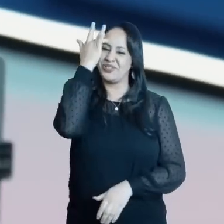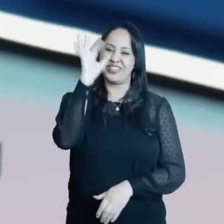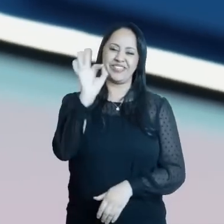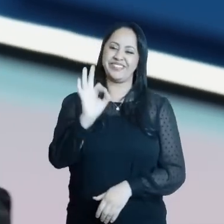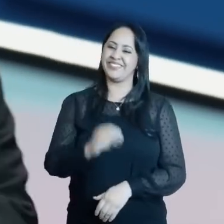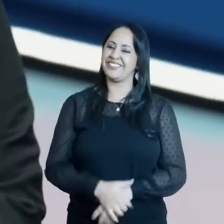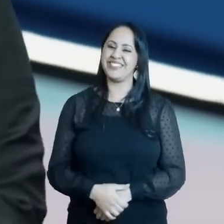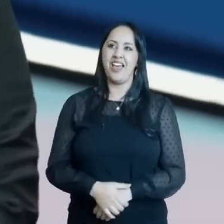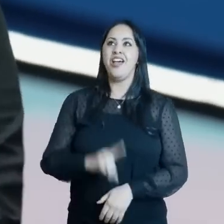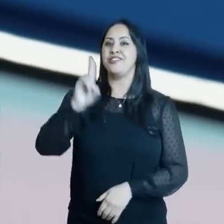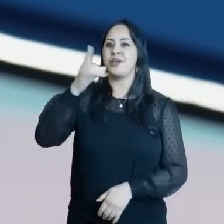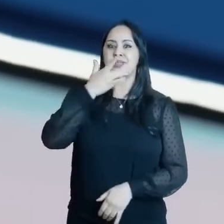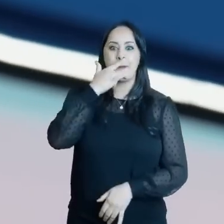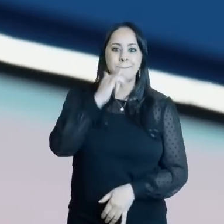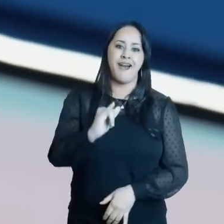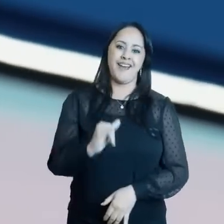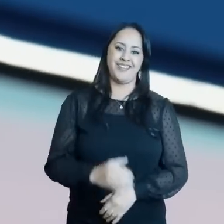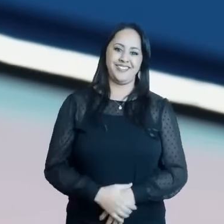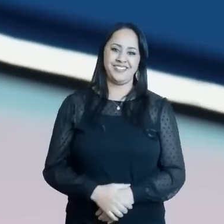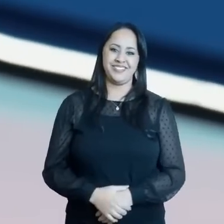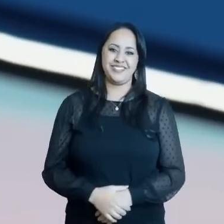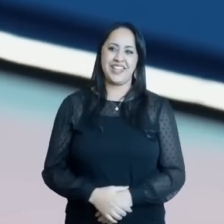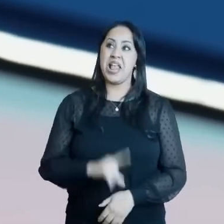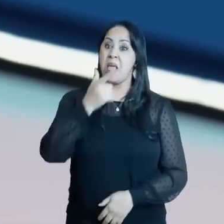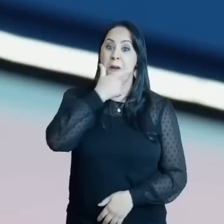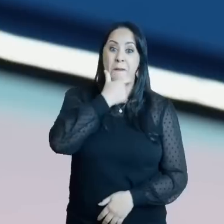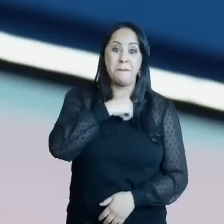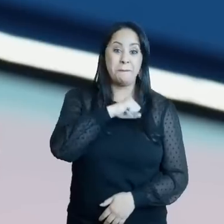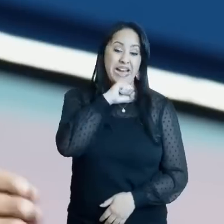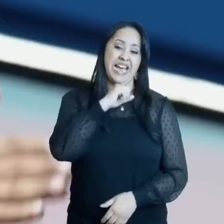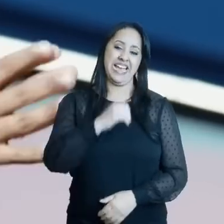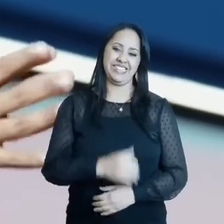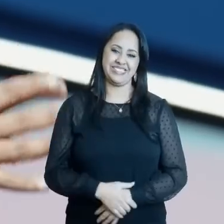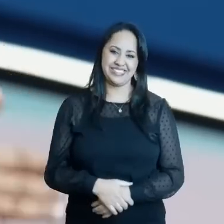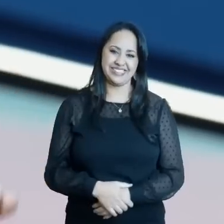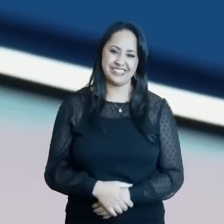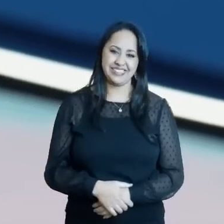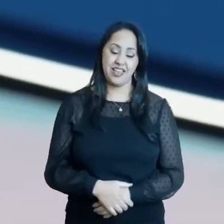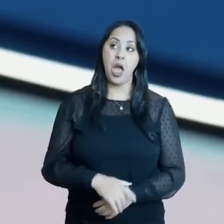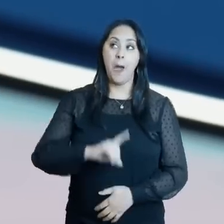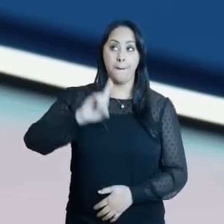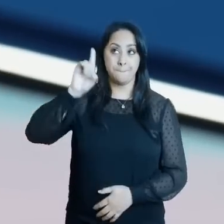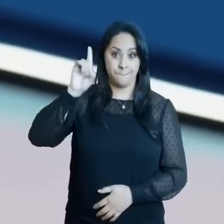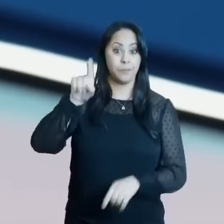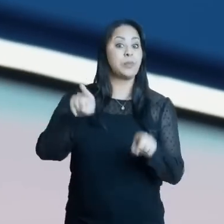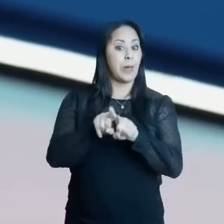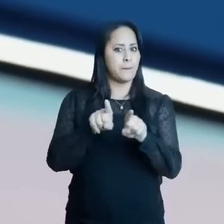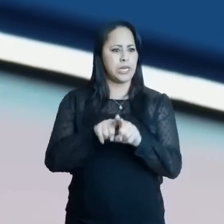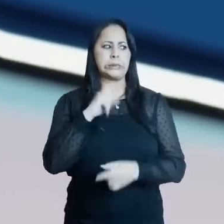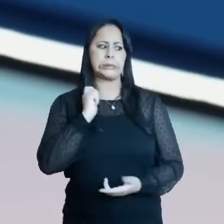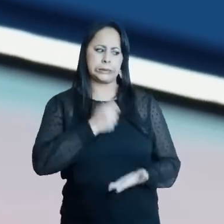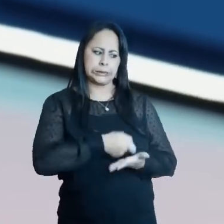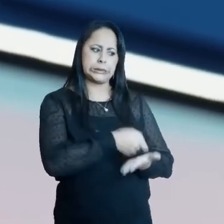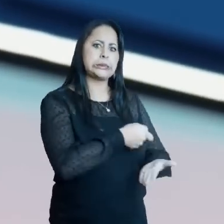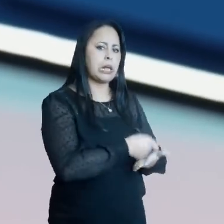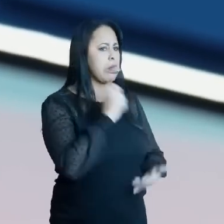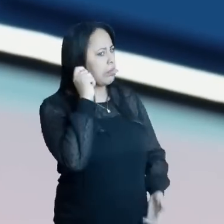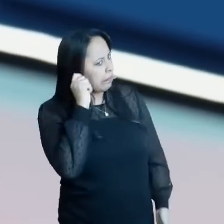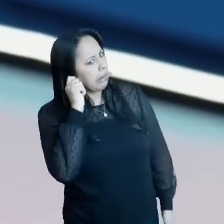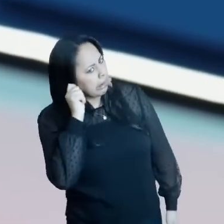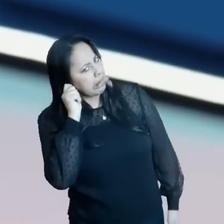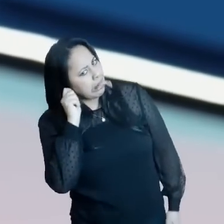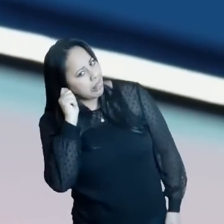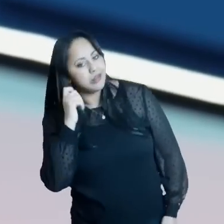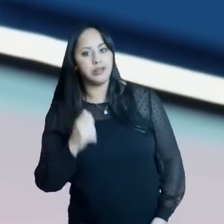vocês não têm noção, Deus é pai, gente, Deus é pai, olha, como um pai corrige um filho, Deus corrige nós o tempo